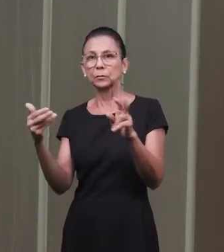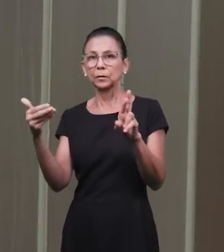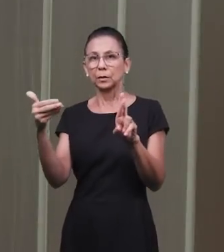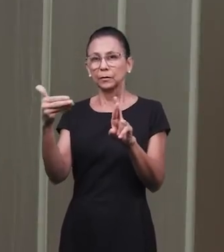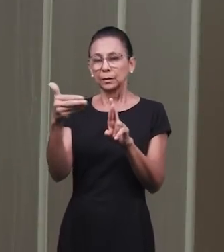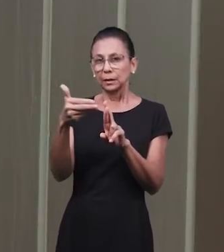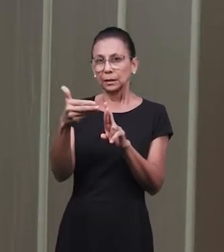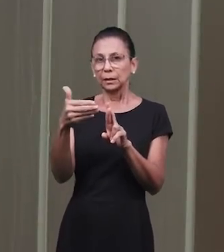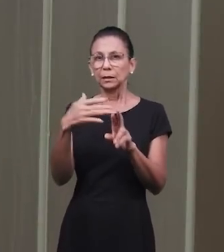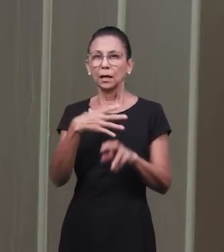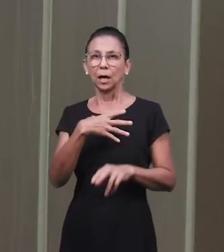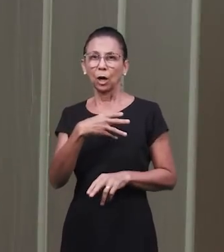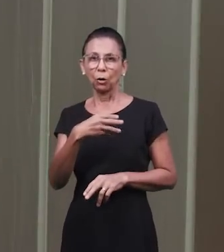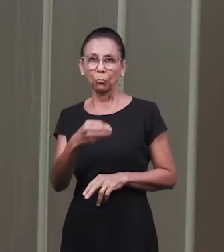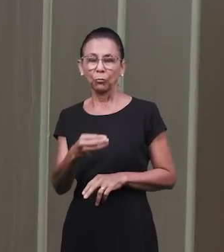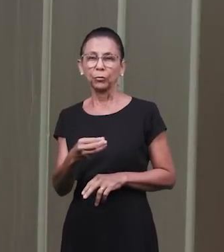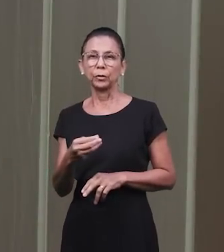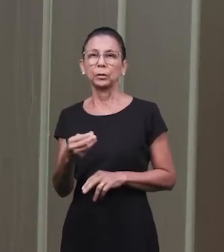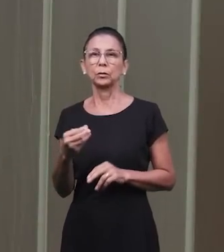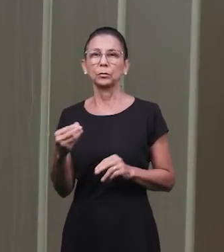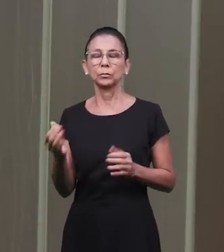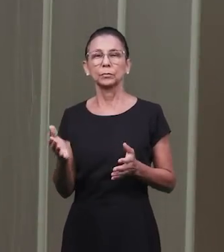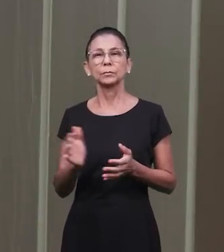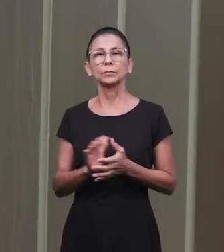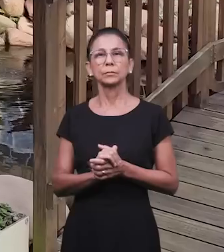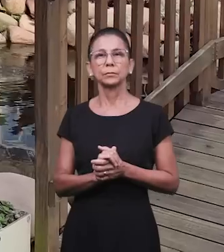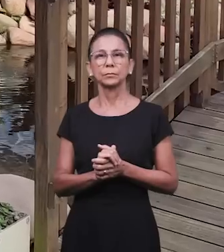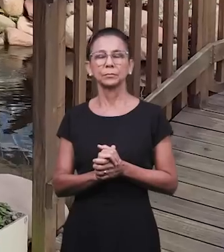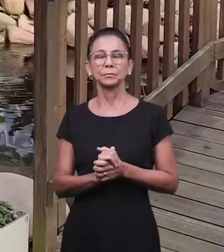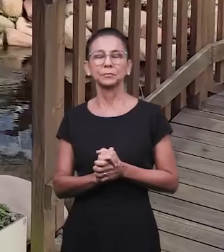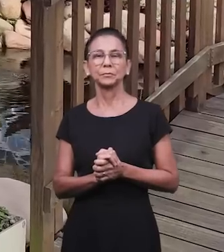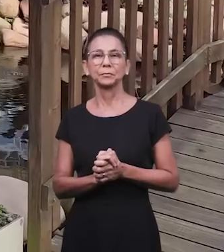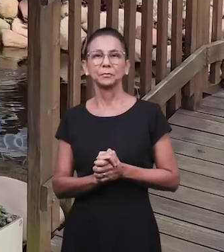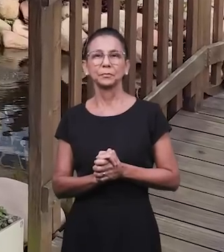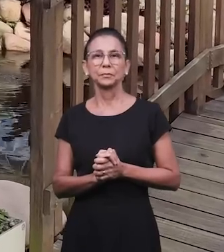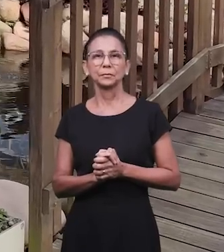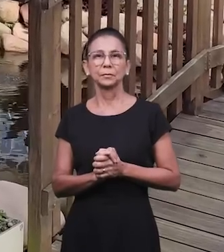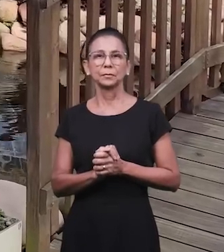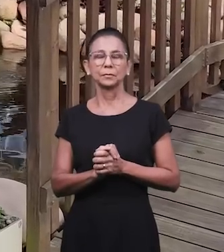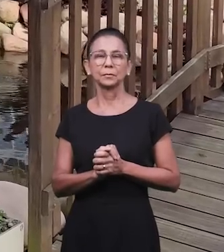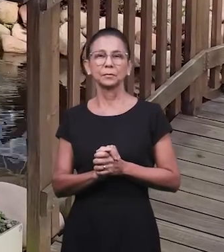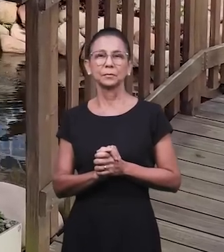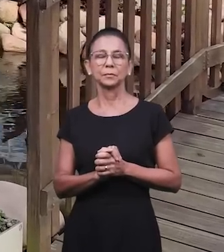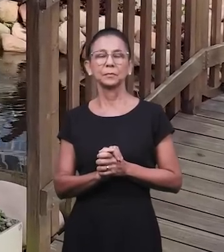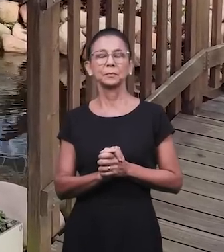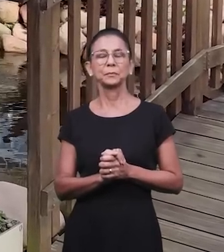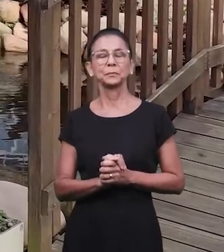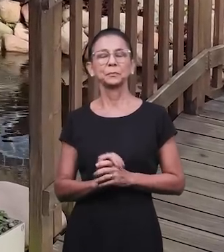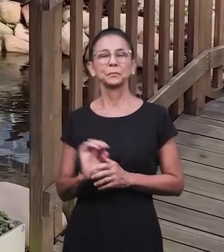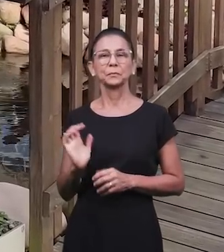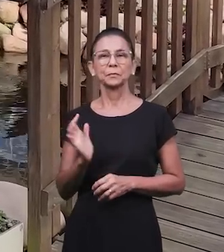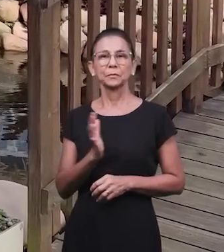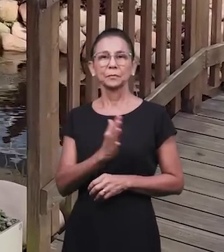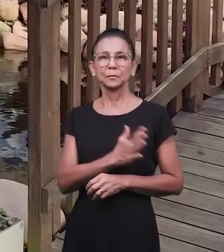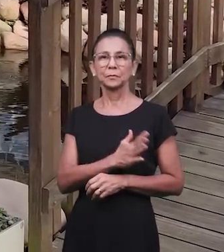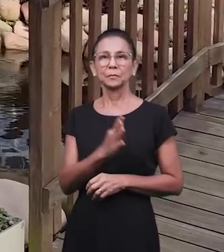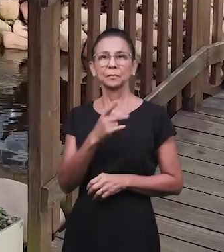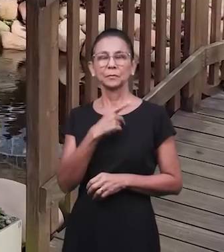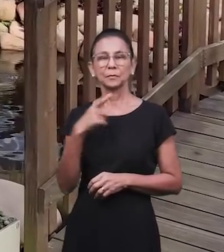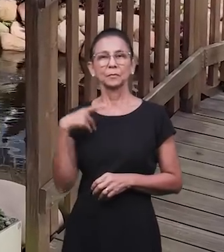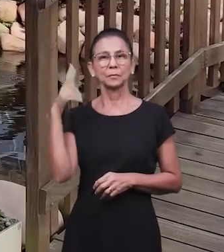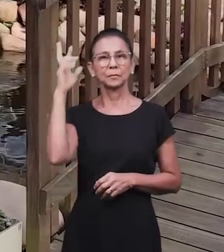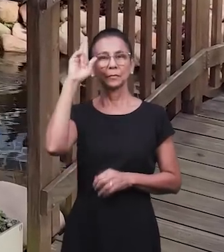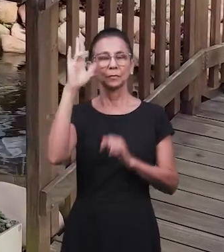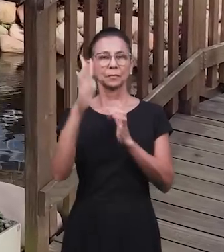ao cuidado que temos com esta classe. Vamos ouvi-lo. A paz do Senhor Jesus, Jorge Pessoa. Nós estamos aqui com o